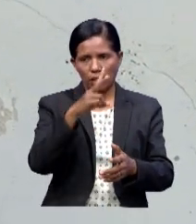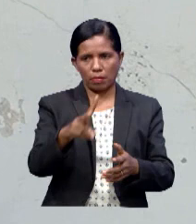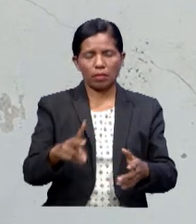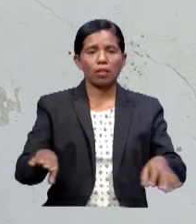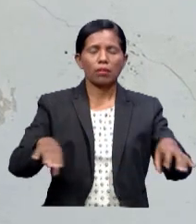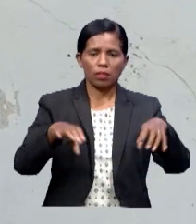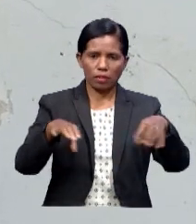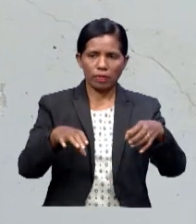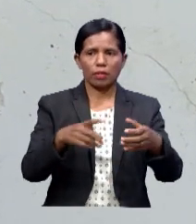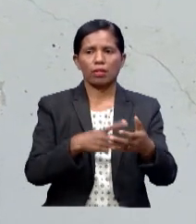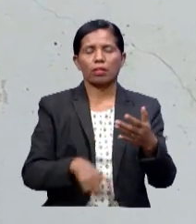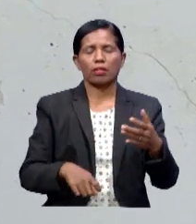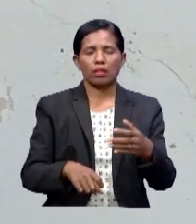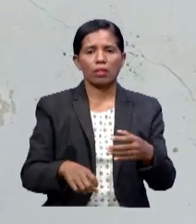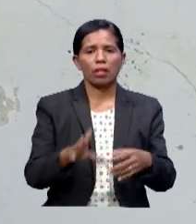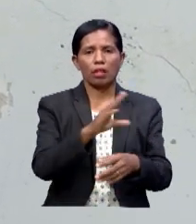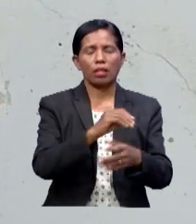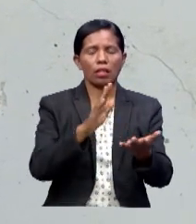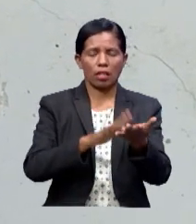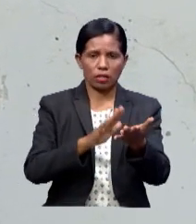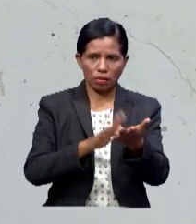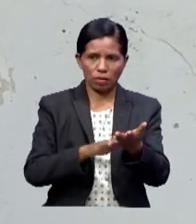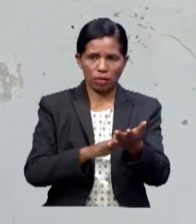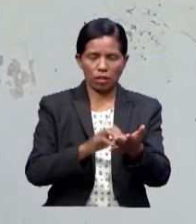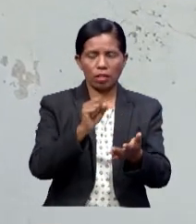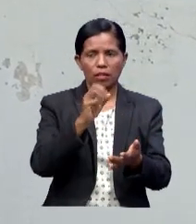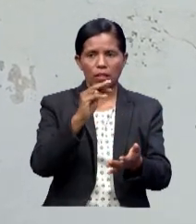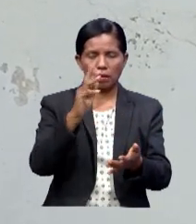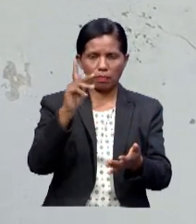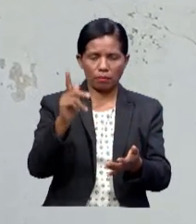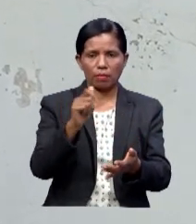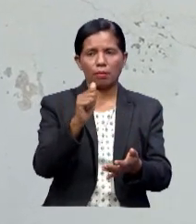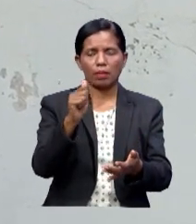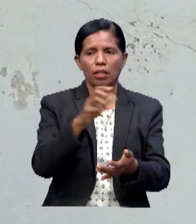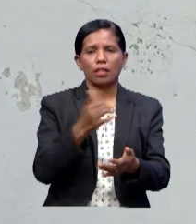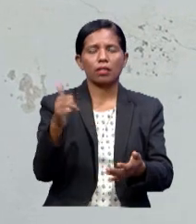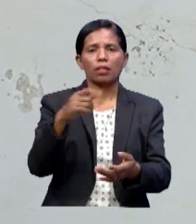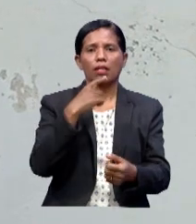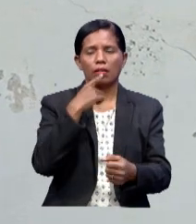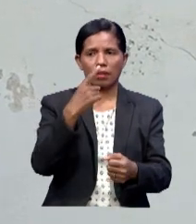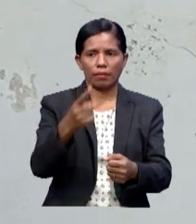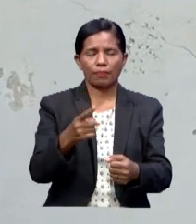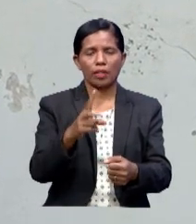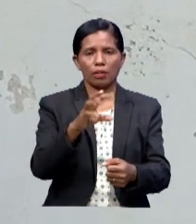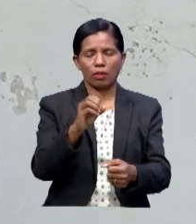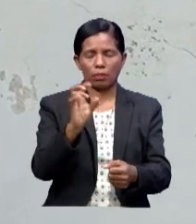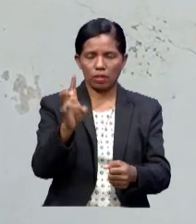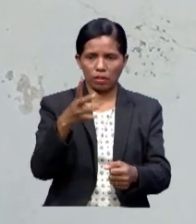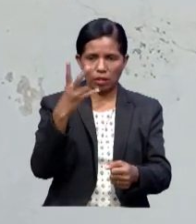serviço. A necessidade de ensino ia público, a escola pública, se irá cada até cada ia 2007